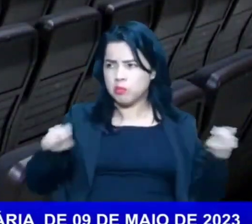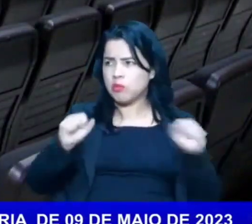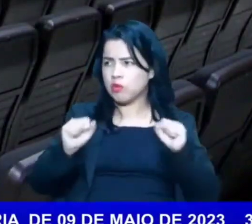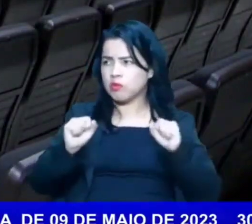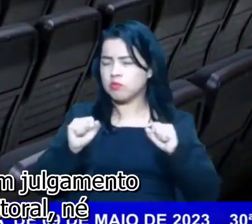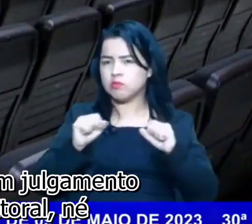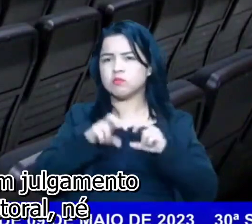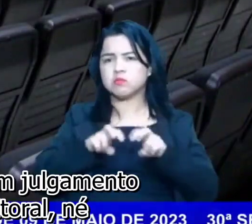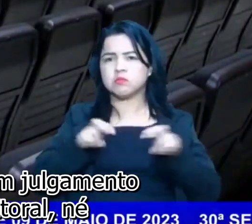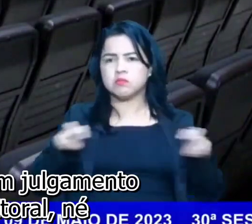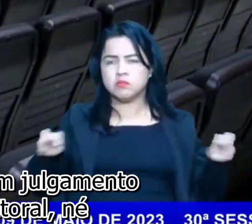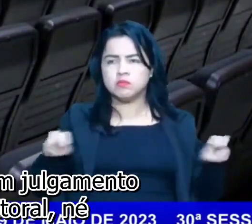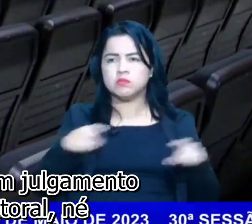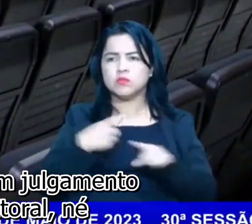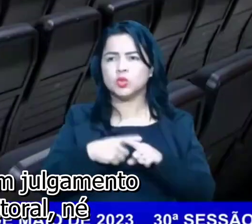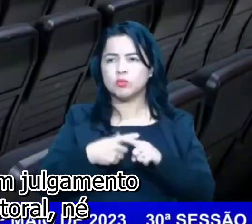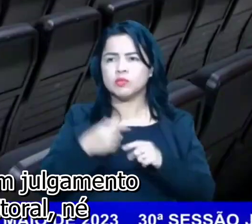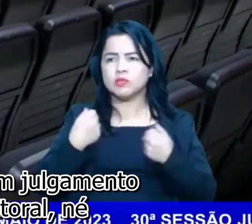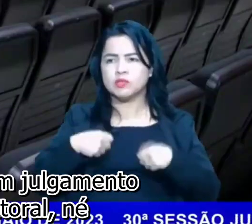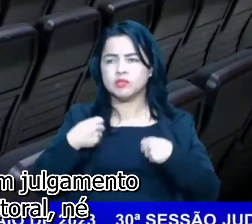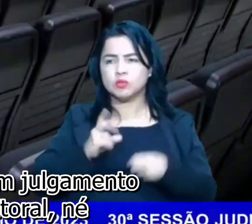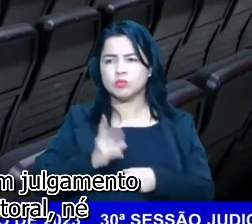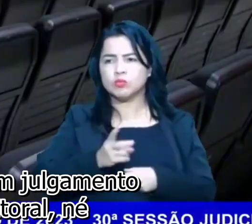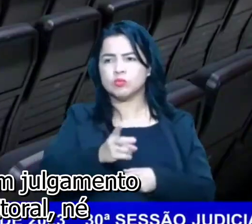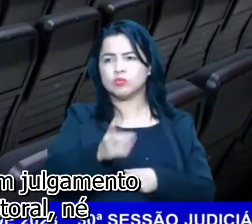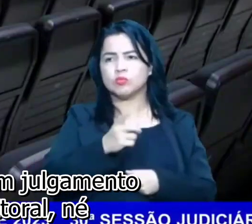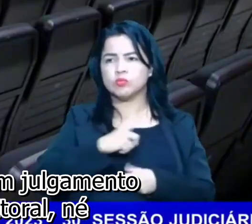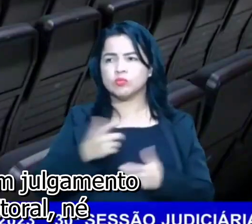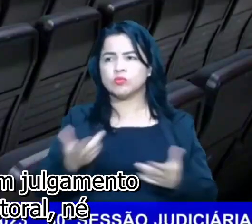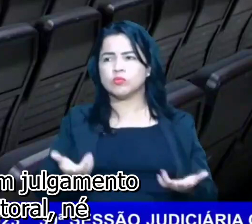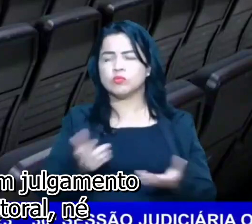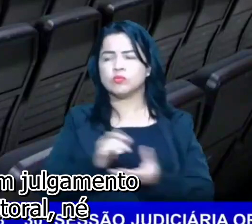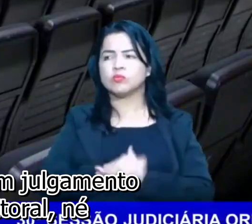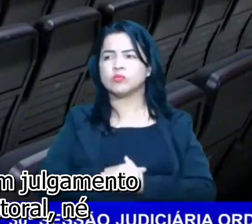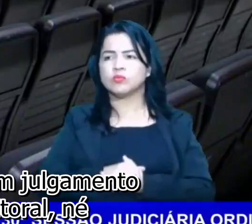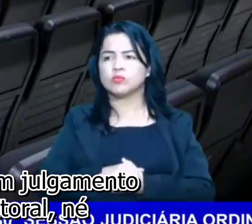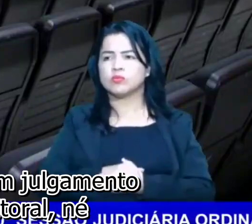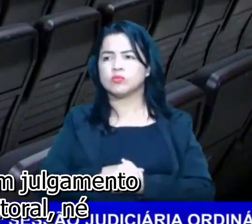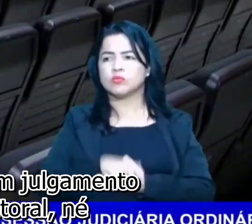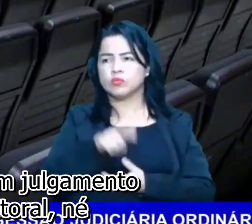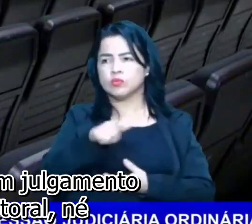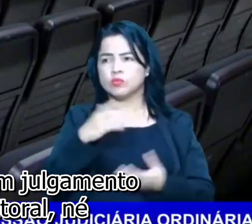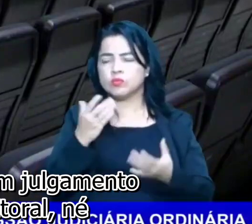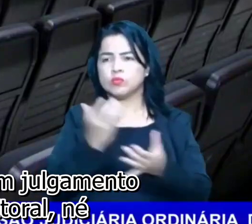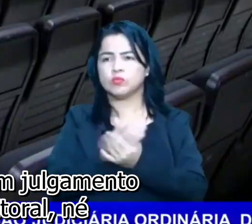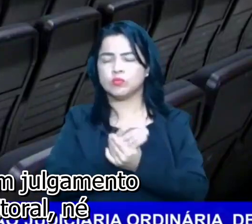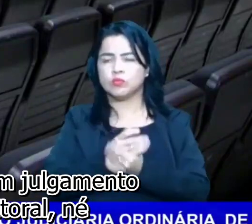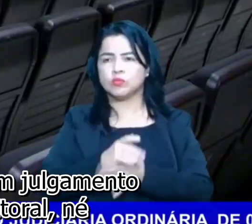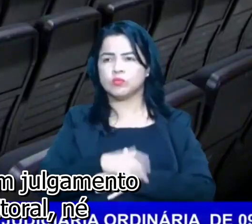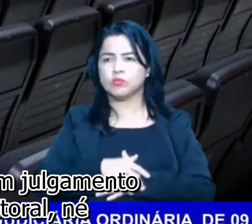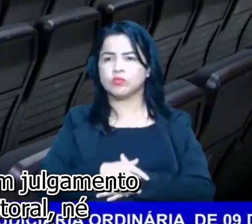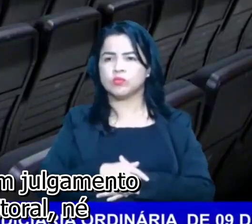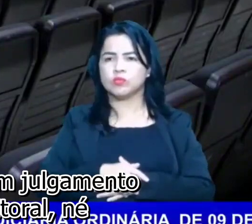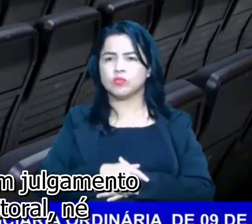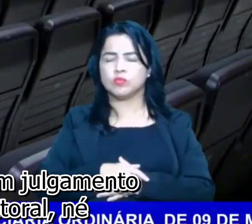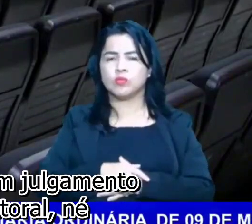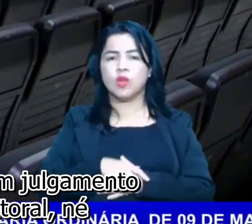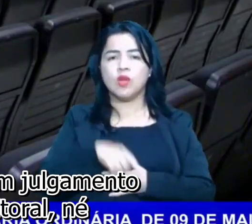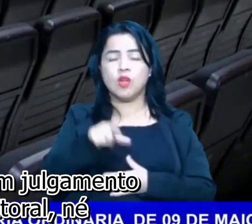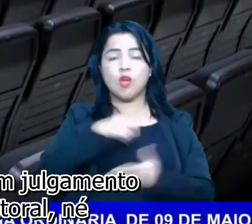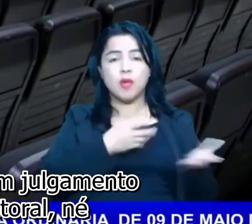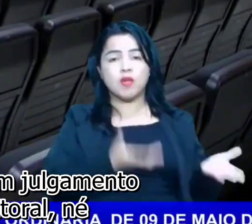assim. É porque teríamos que continuar, né? Que nós estamos no julgamento desse processo, que